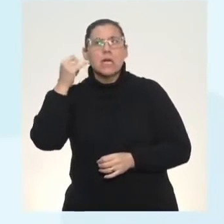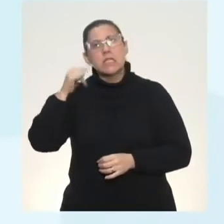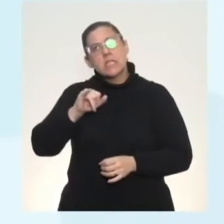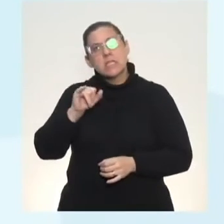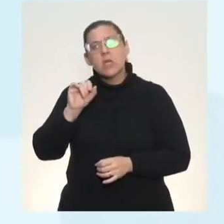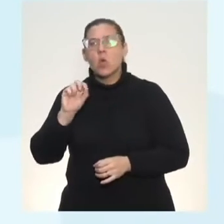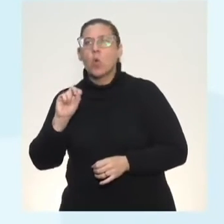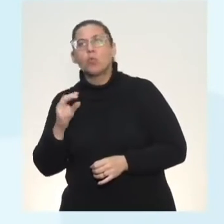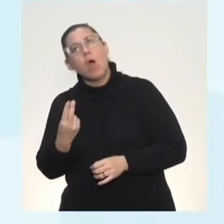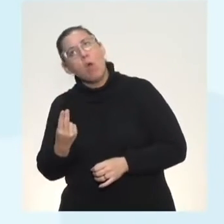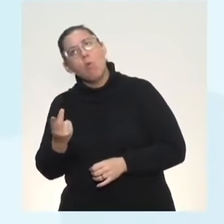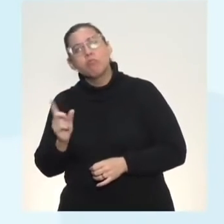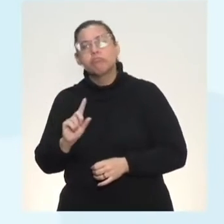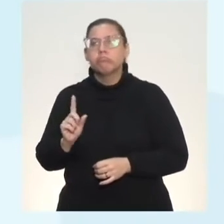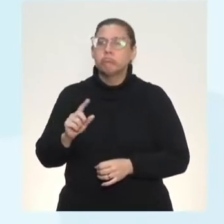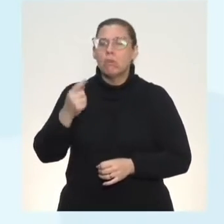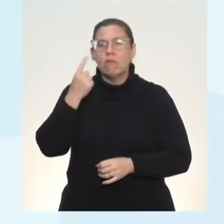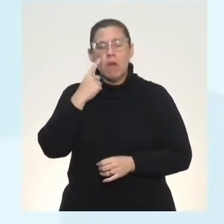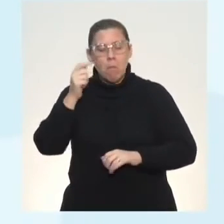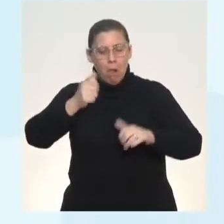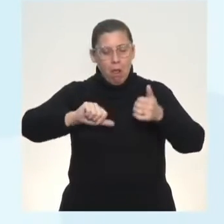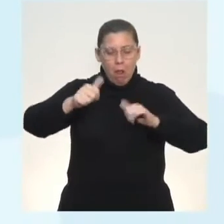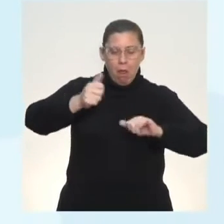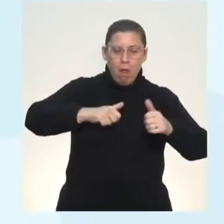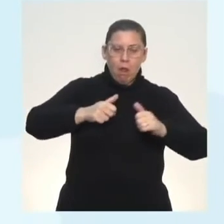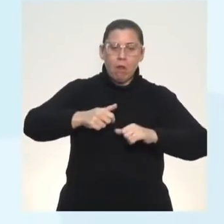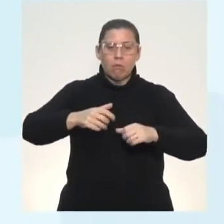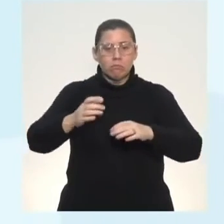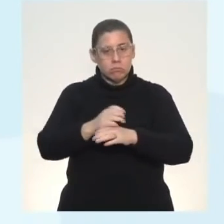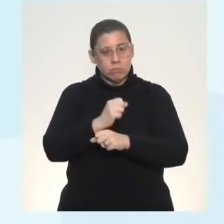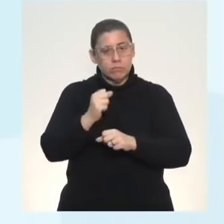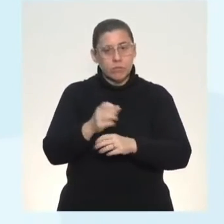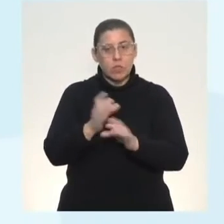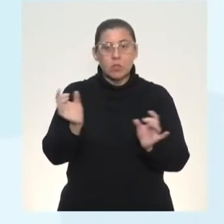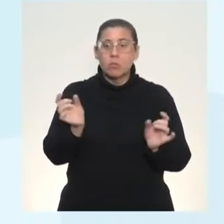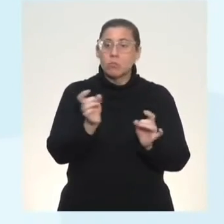testar a hipótese, analisar os resultados, concluir a partir da análise dos resultados.